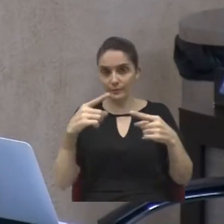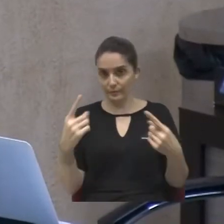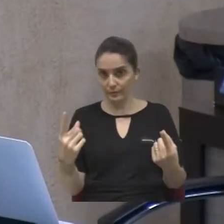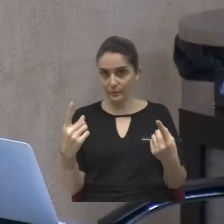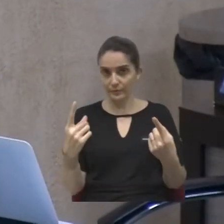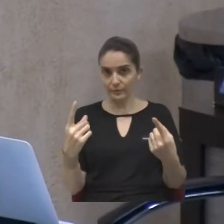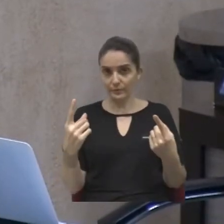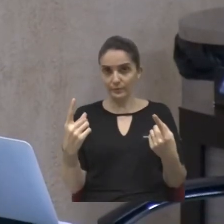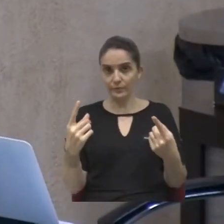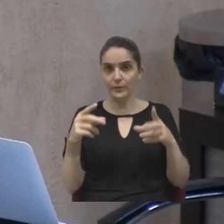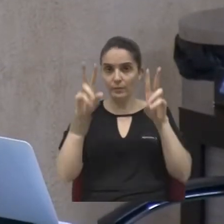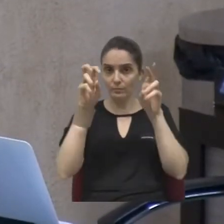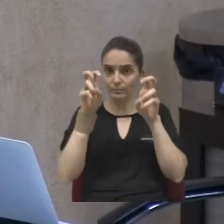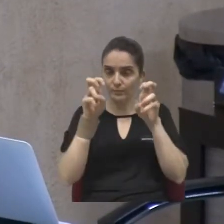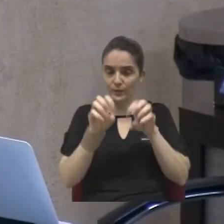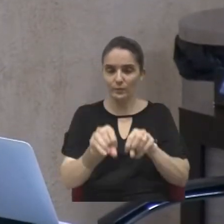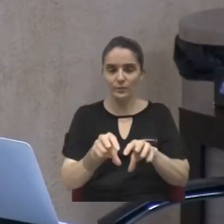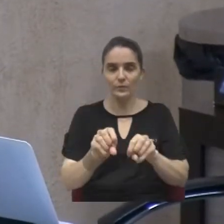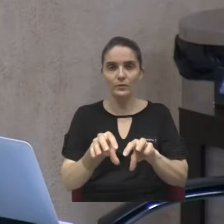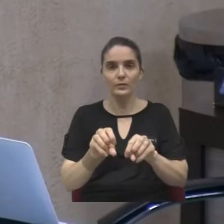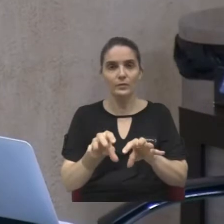da educação ela está muito